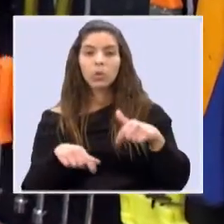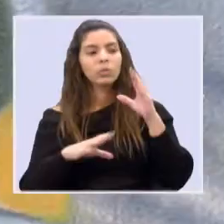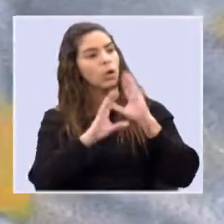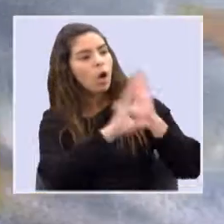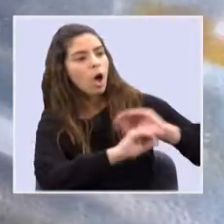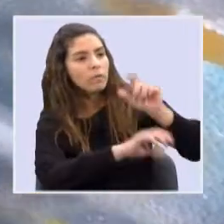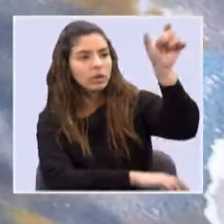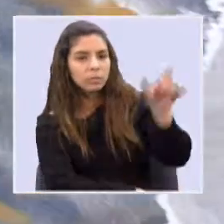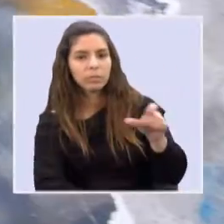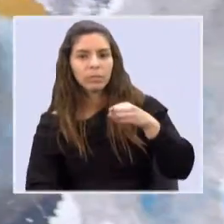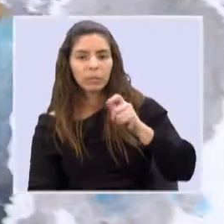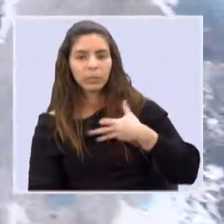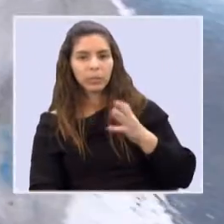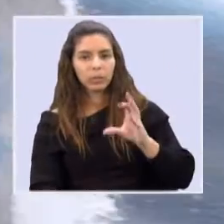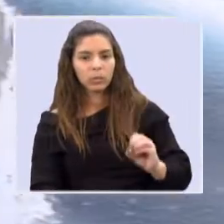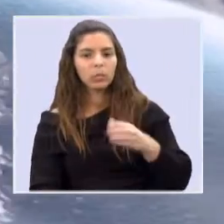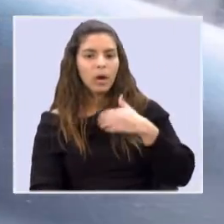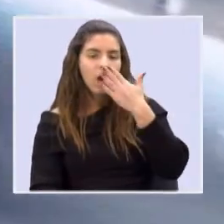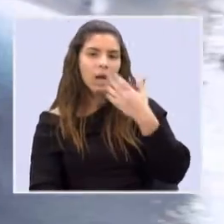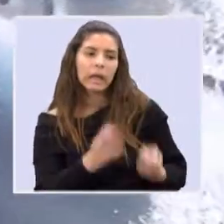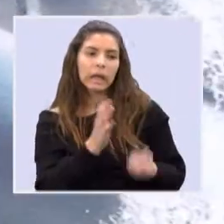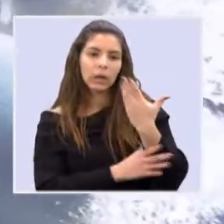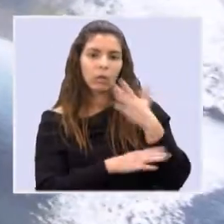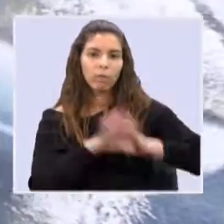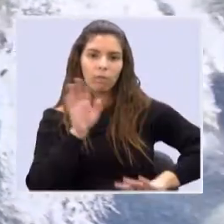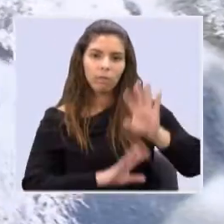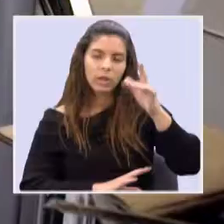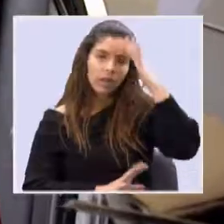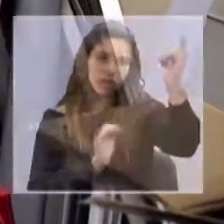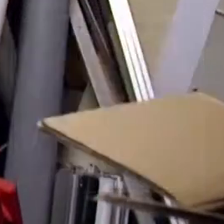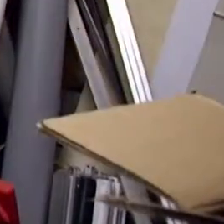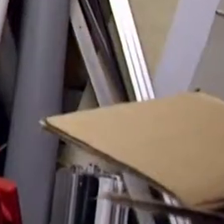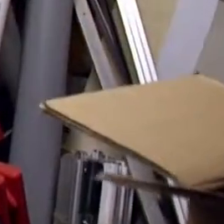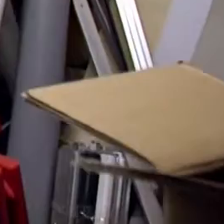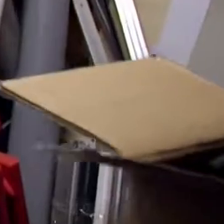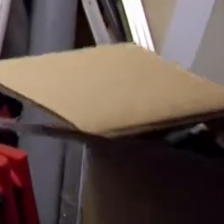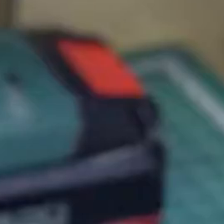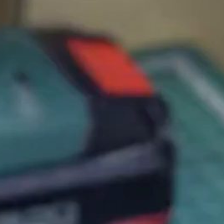Hoje vamos estar à conversa com Pedro Ângelo, um dos pais do movimento Hacker em Portugal.